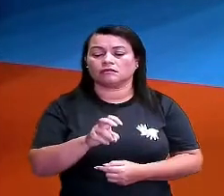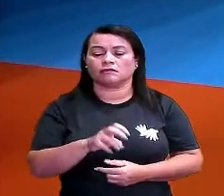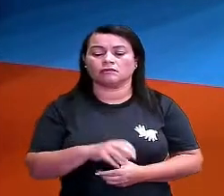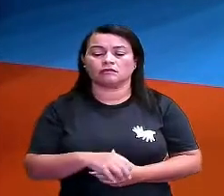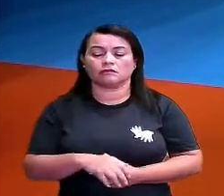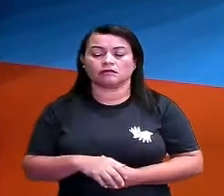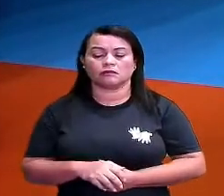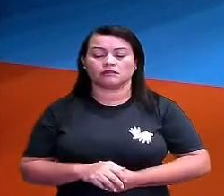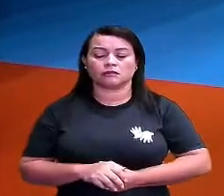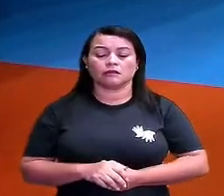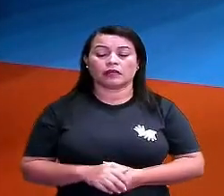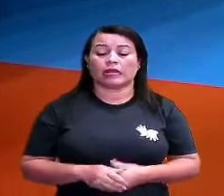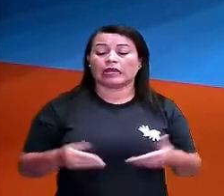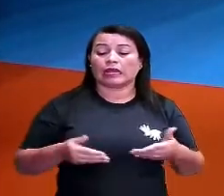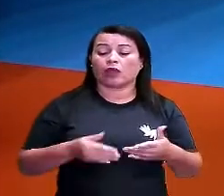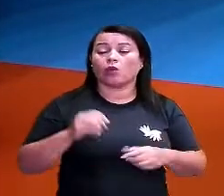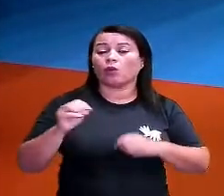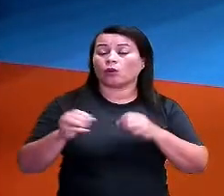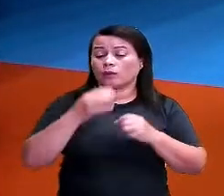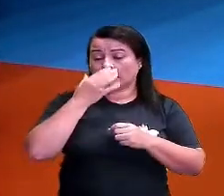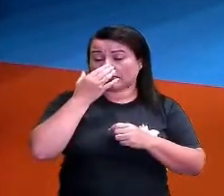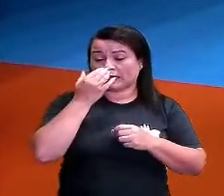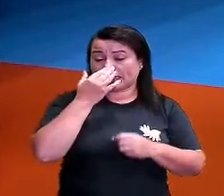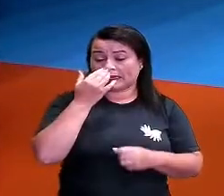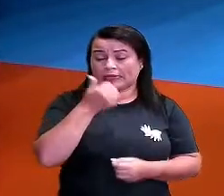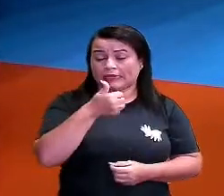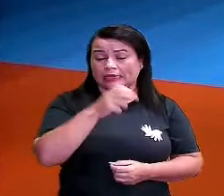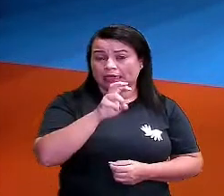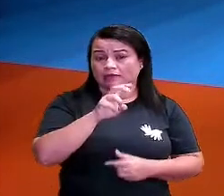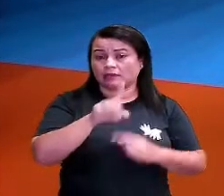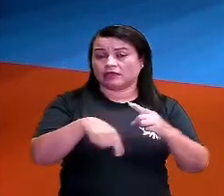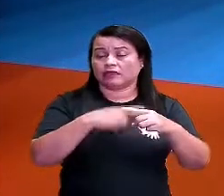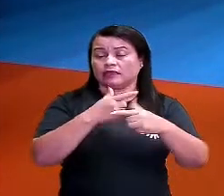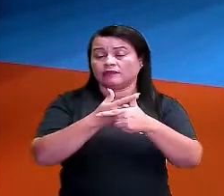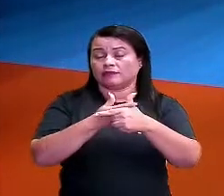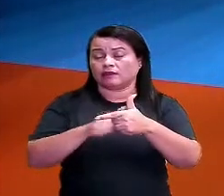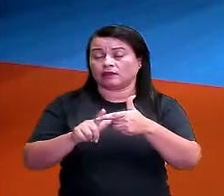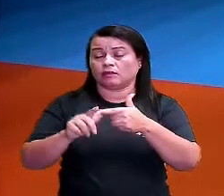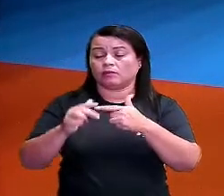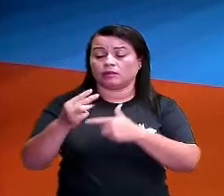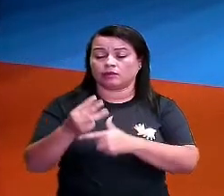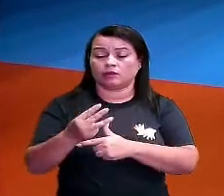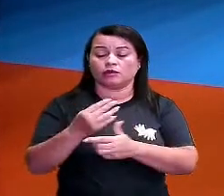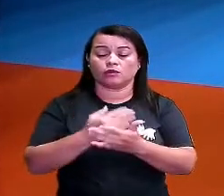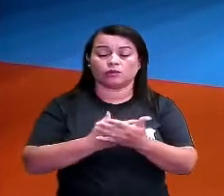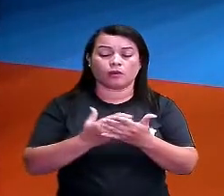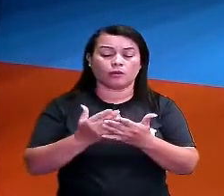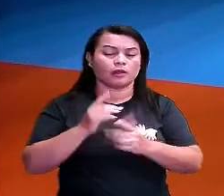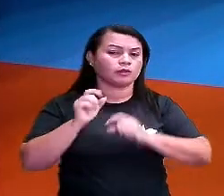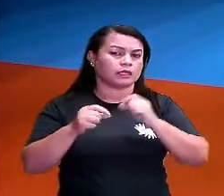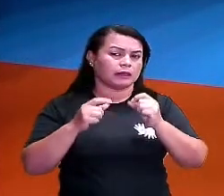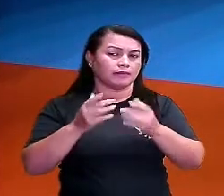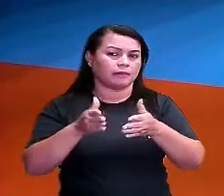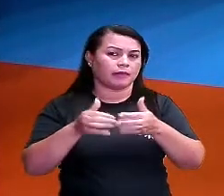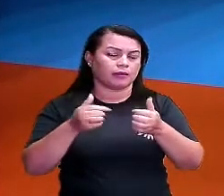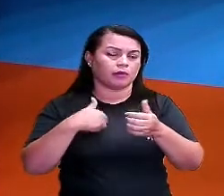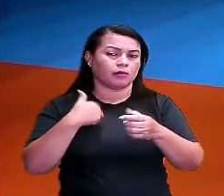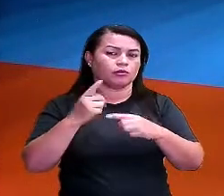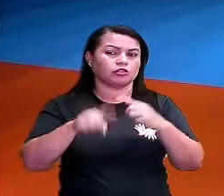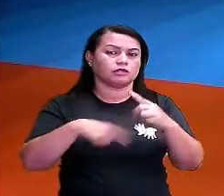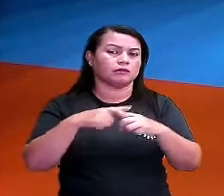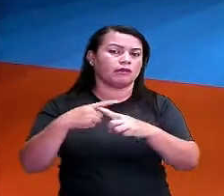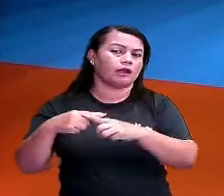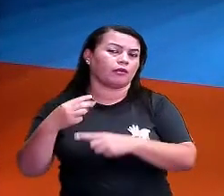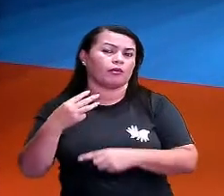ó, 15. E agora, 15 vai ser dividido por 3, porque no início da operação, ele pede para que eu multiplique por 3